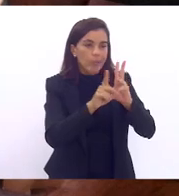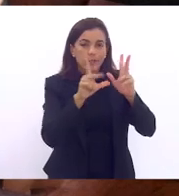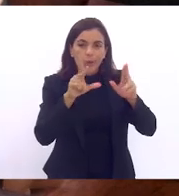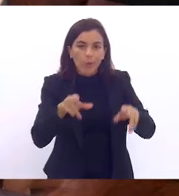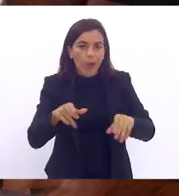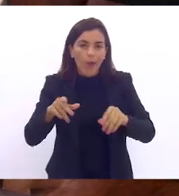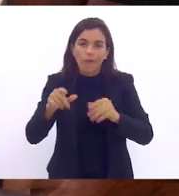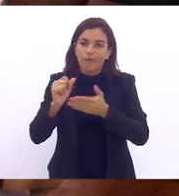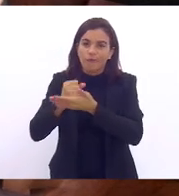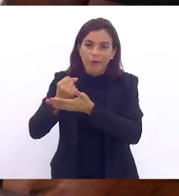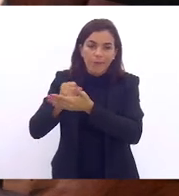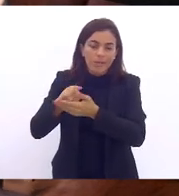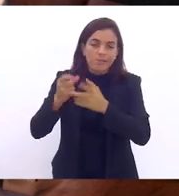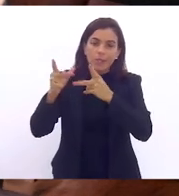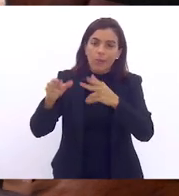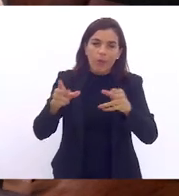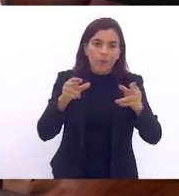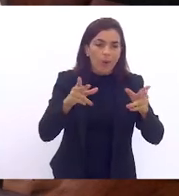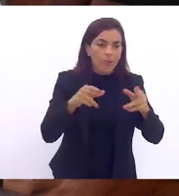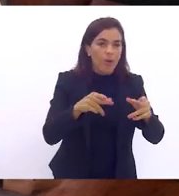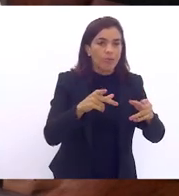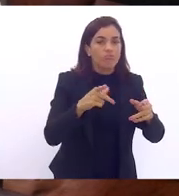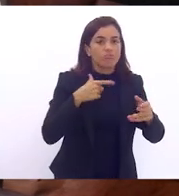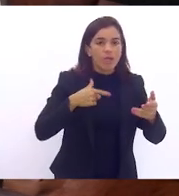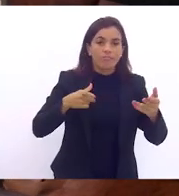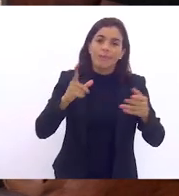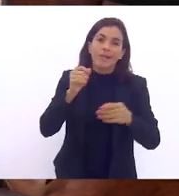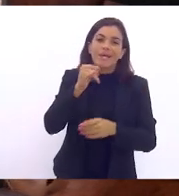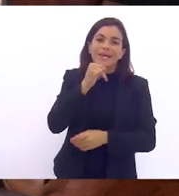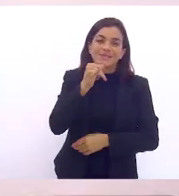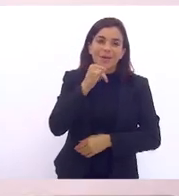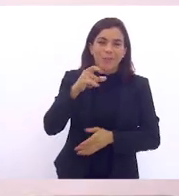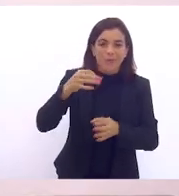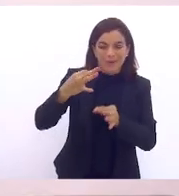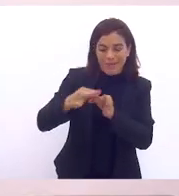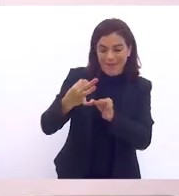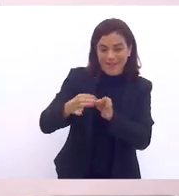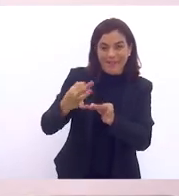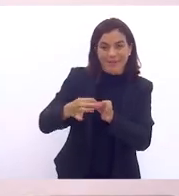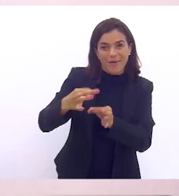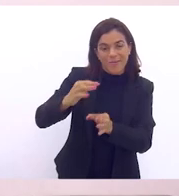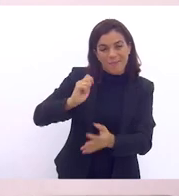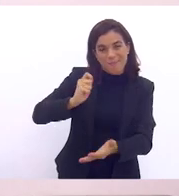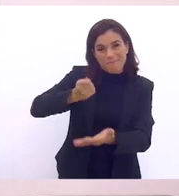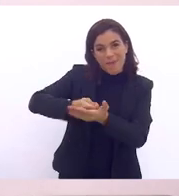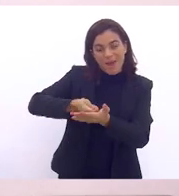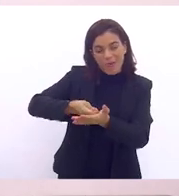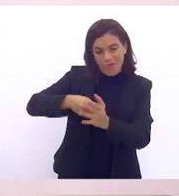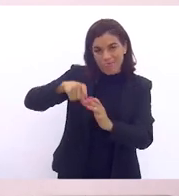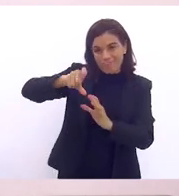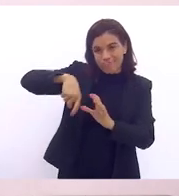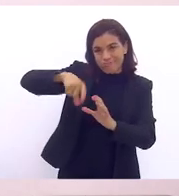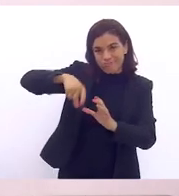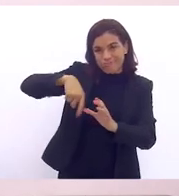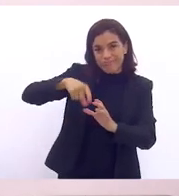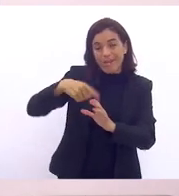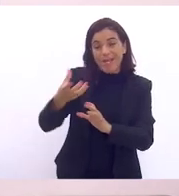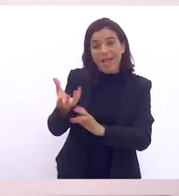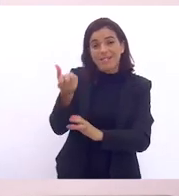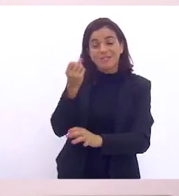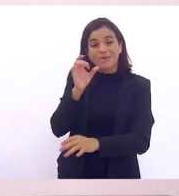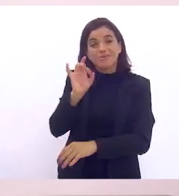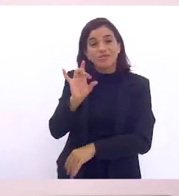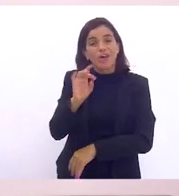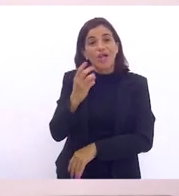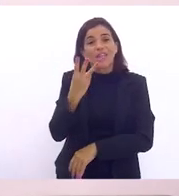qualquer uma outra empresa que recebe ali o cartão de crédito do cliente ele só recebe posteriormente a 30 40 dias